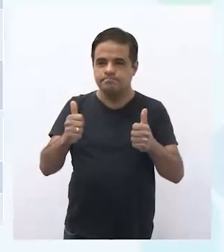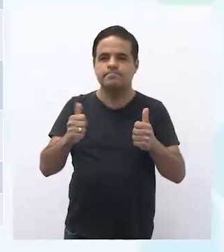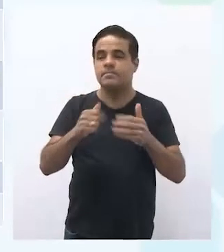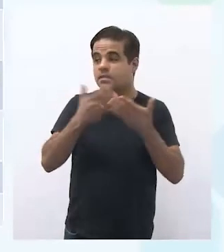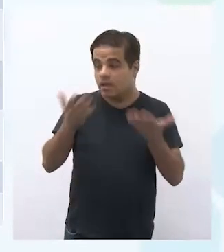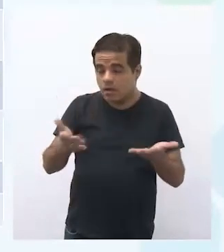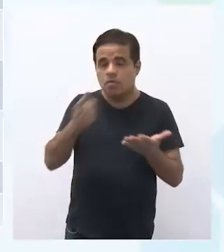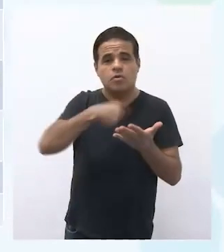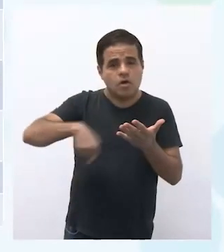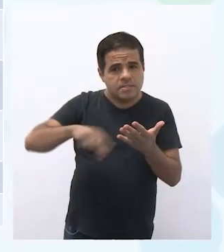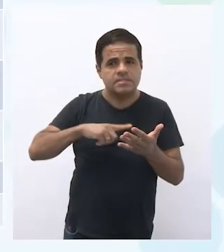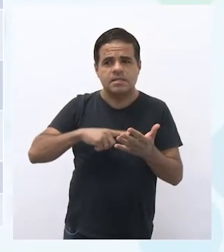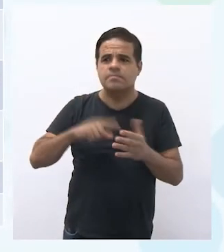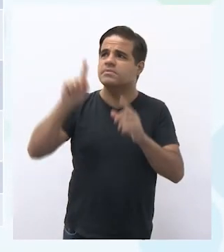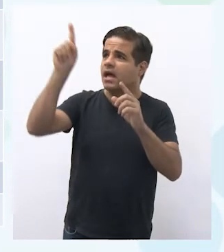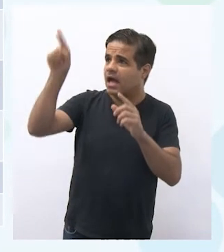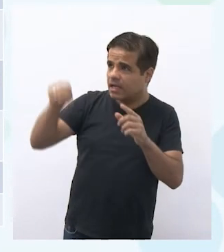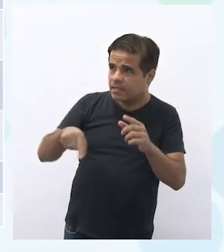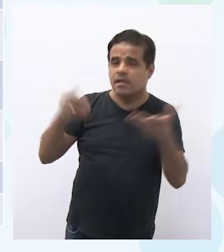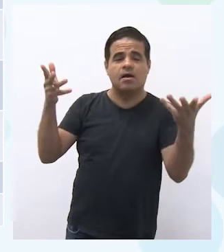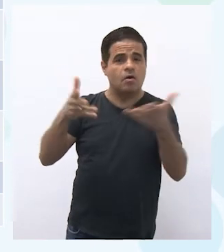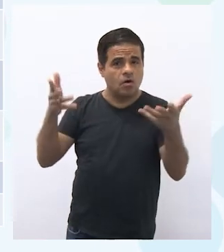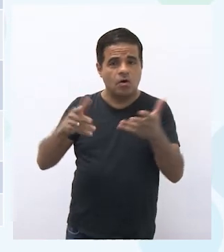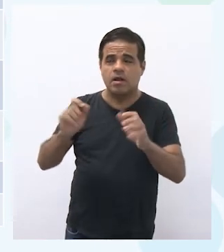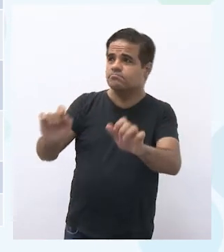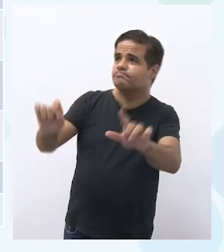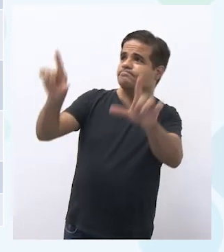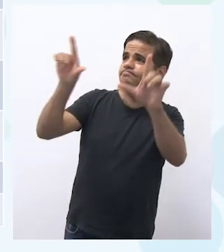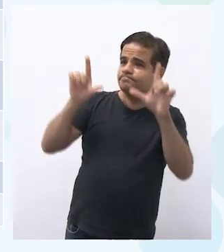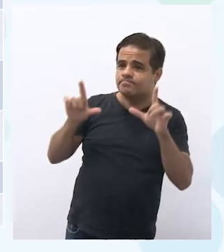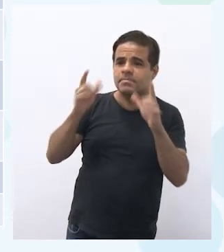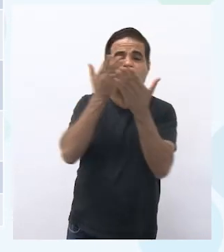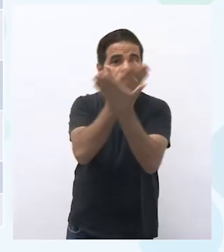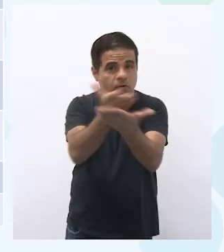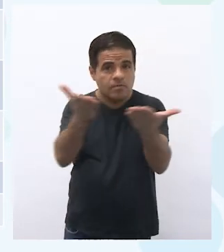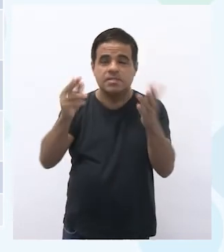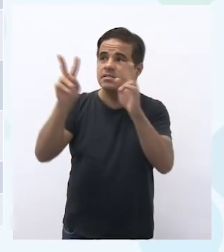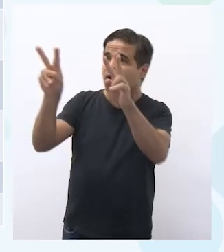Então, gente, nós temos aí nessa tela para vocês